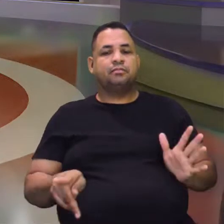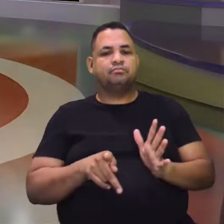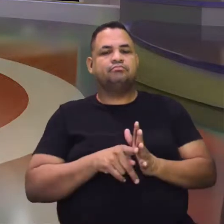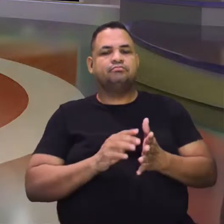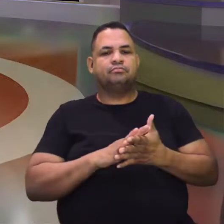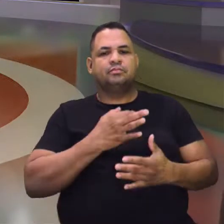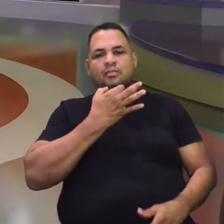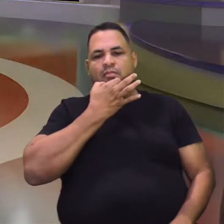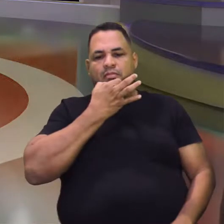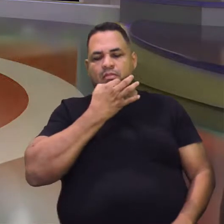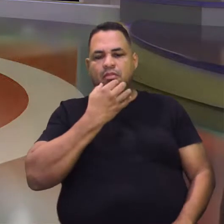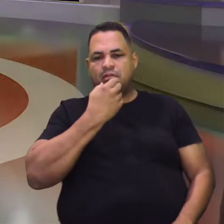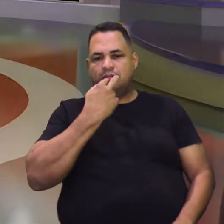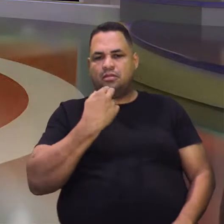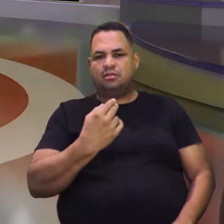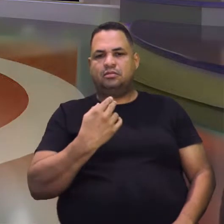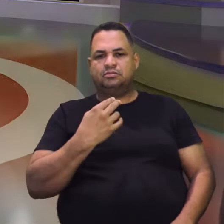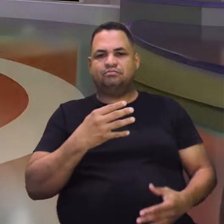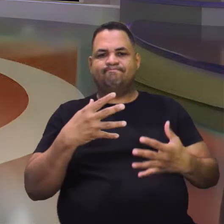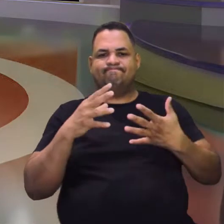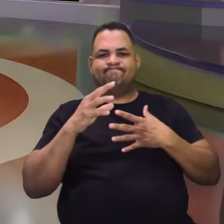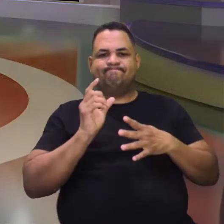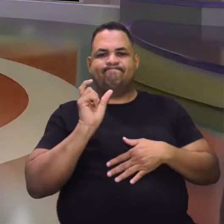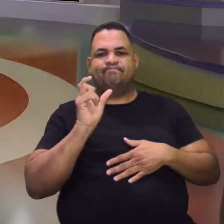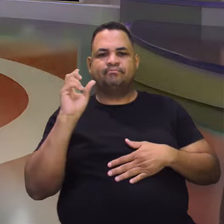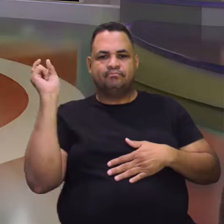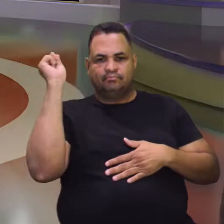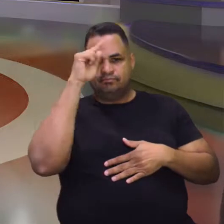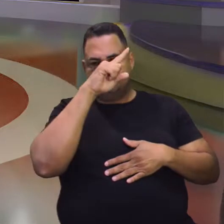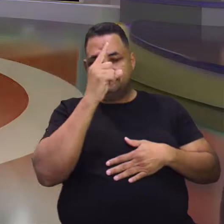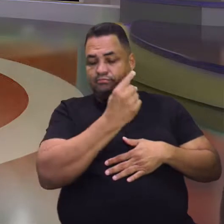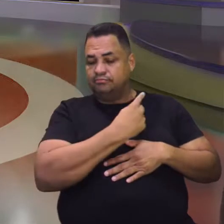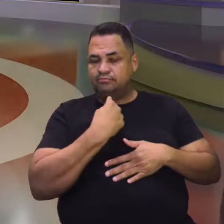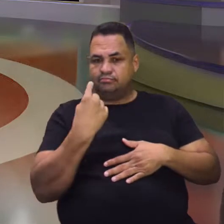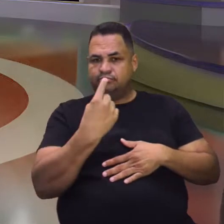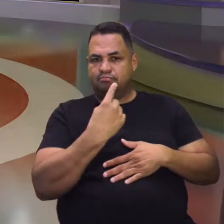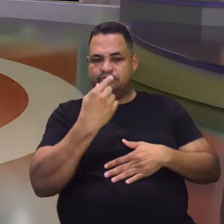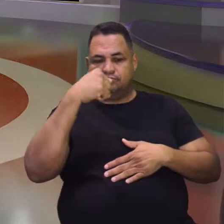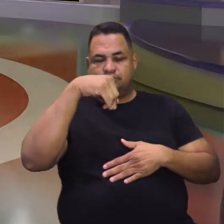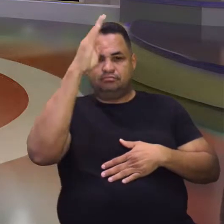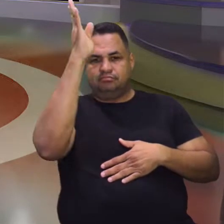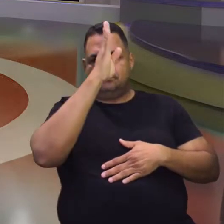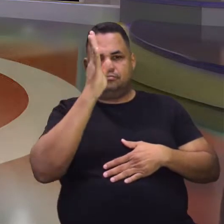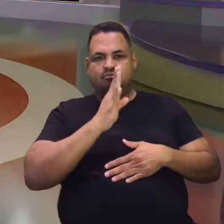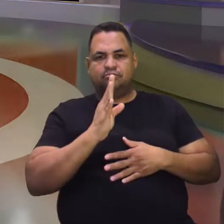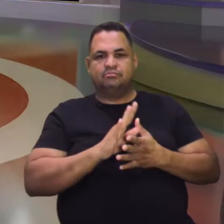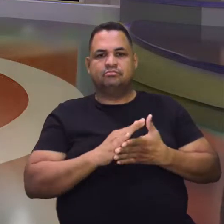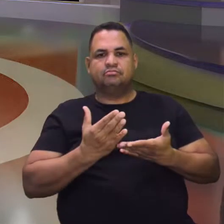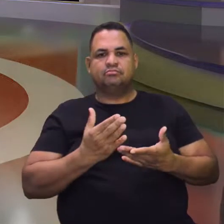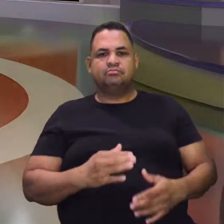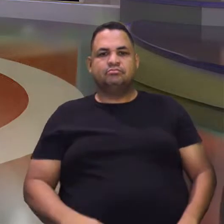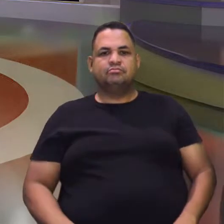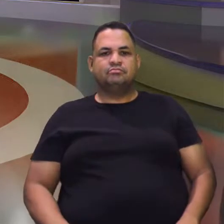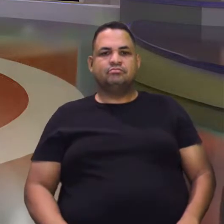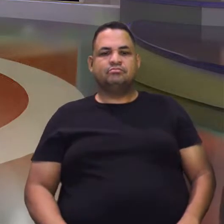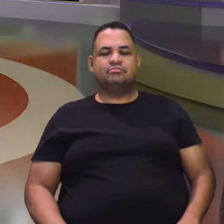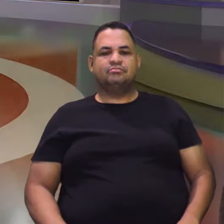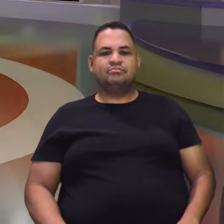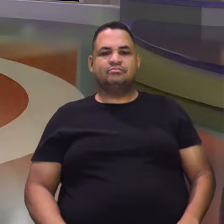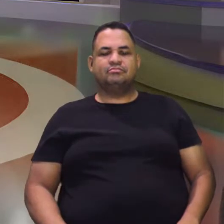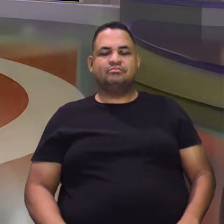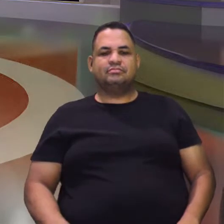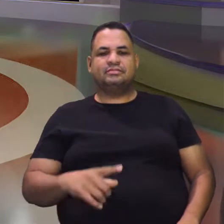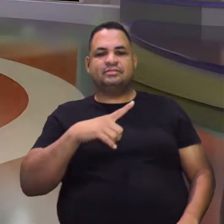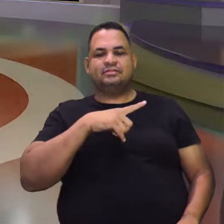nativos essas palavras elas são difíceis. Imagina pra gente, que é aqui do Brasil com S, não do Brasil com Z. Então